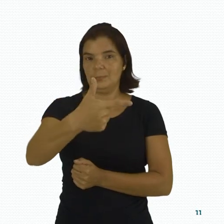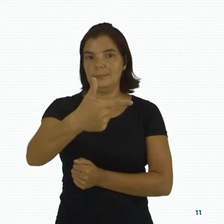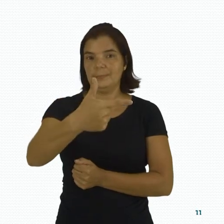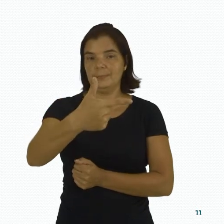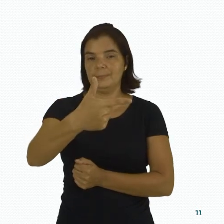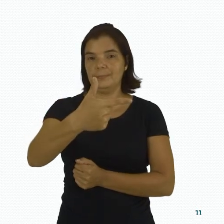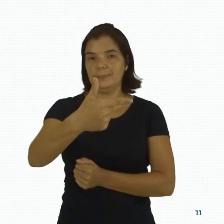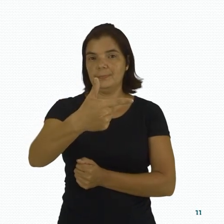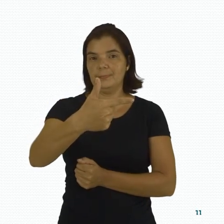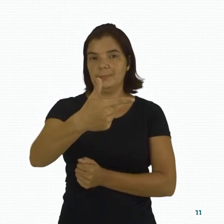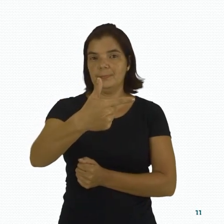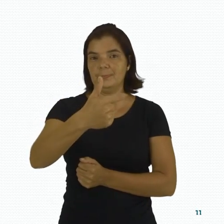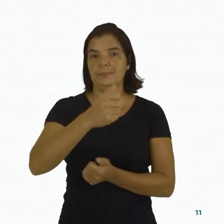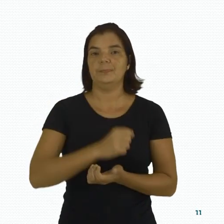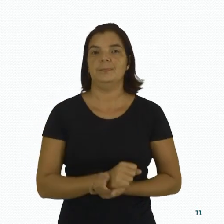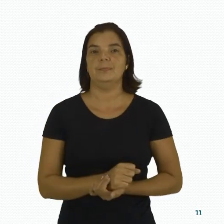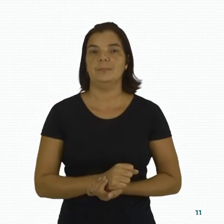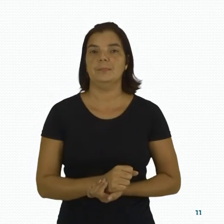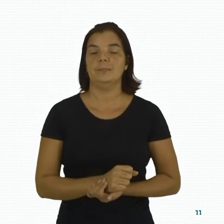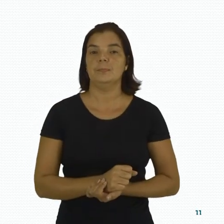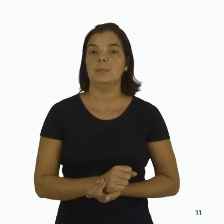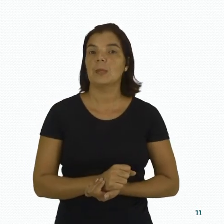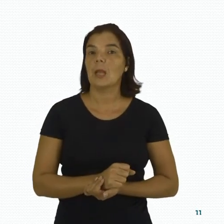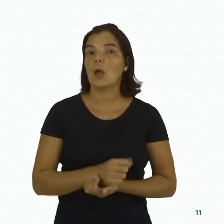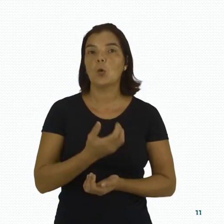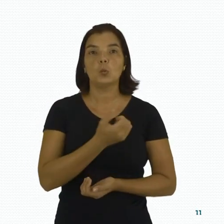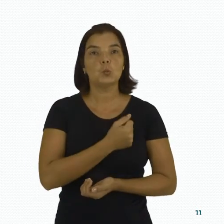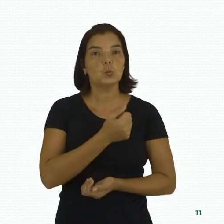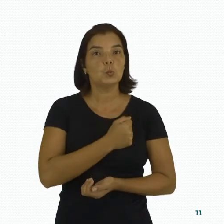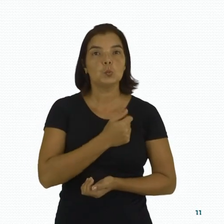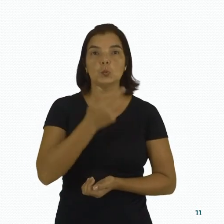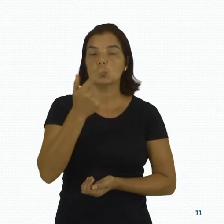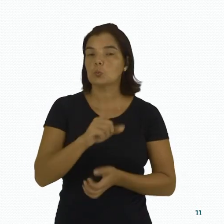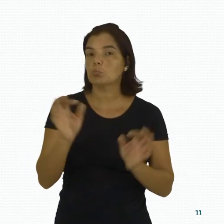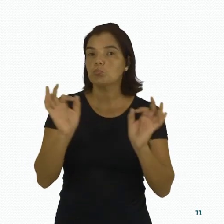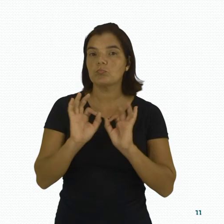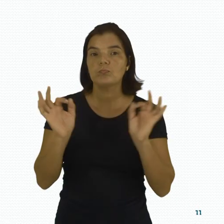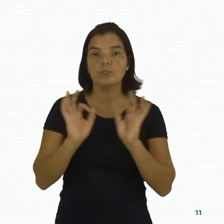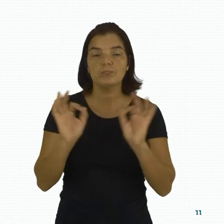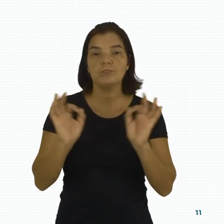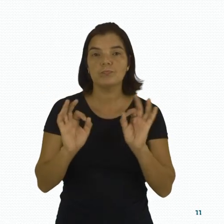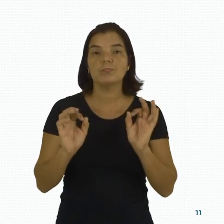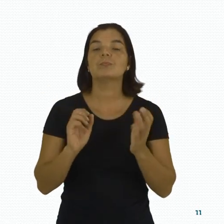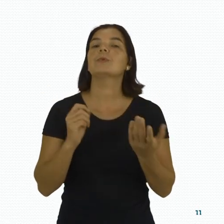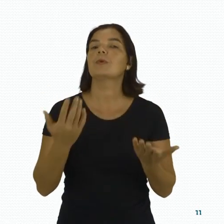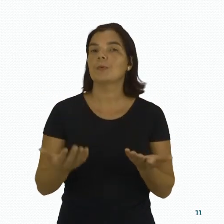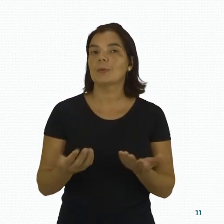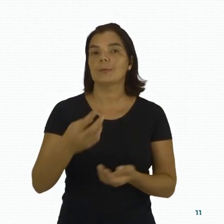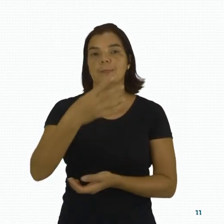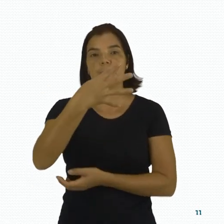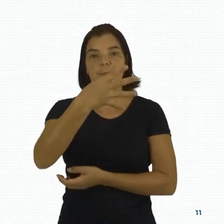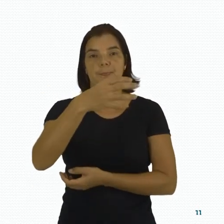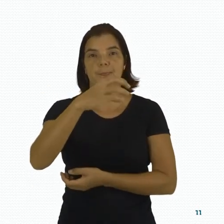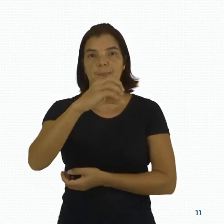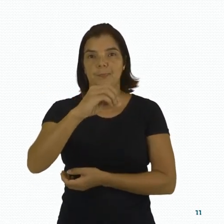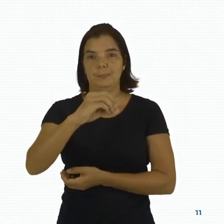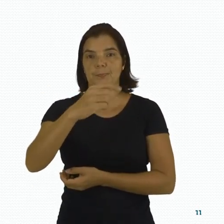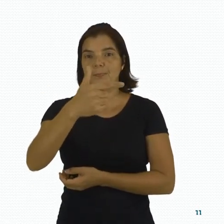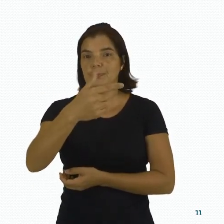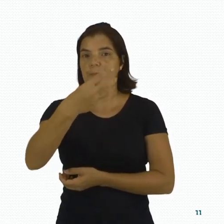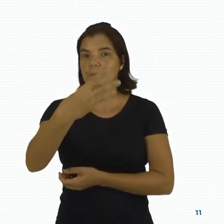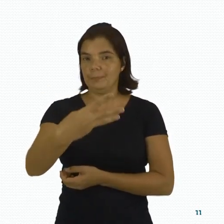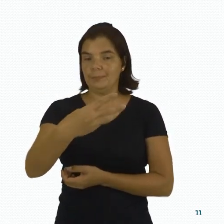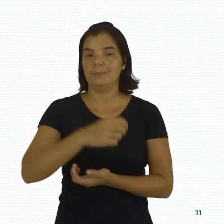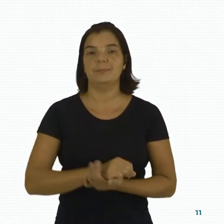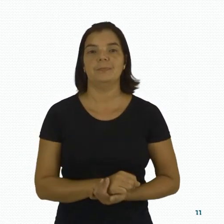402.312. A parte que não se repete, ou seja, a parte inteira junto com o anteperíodo, forma aí o número